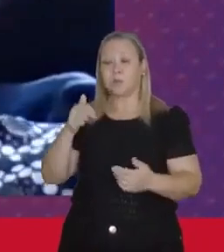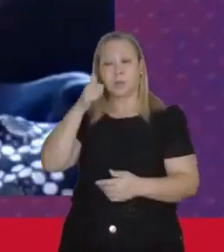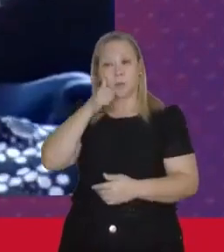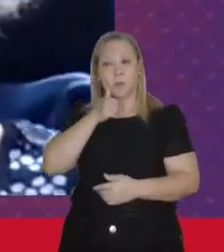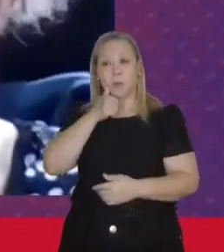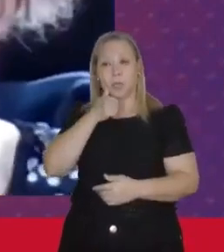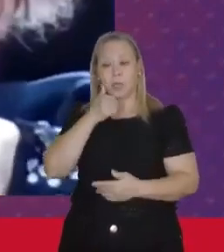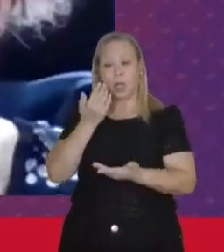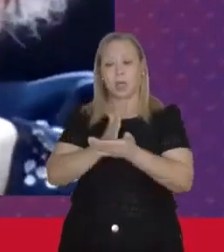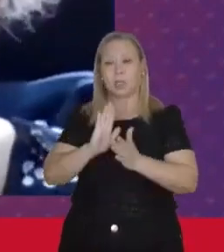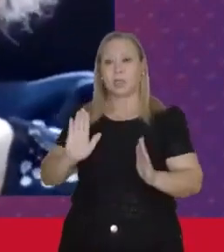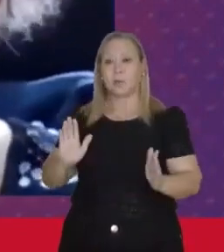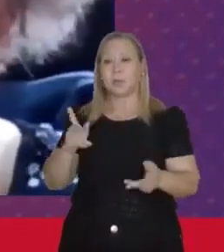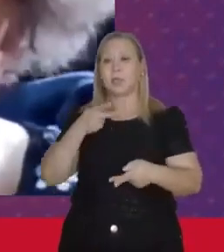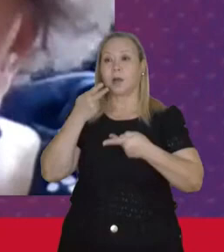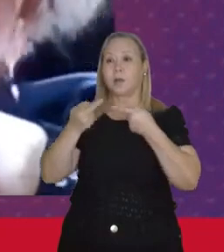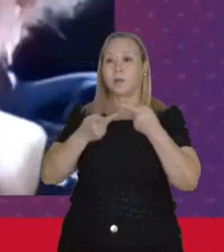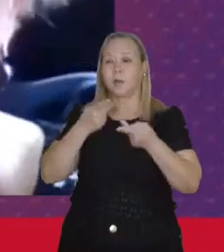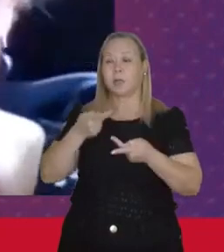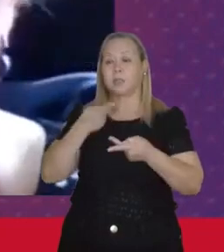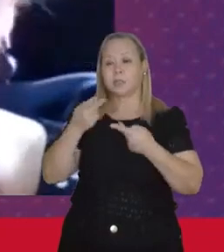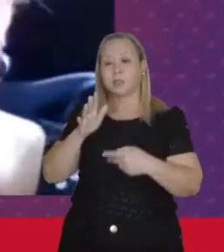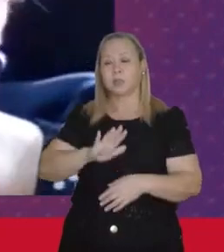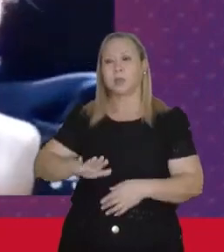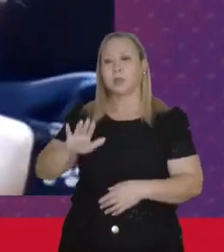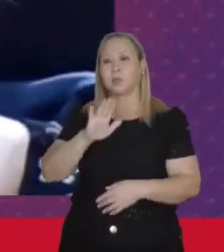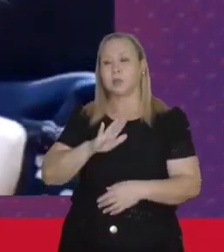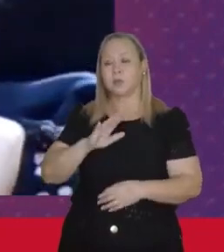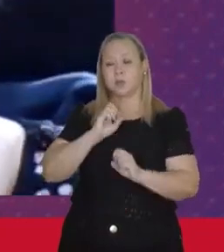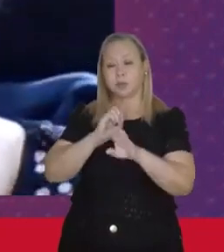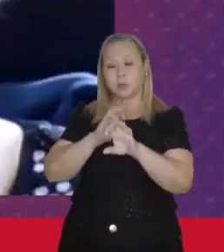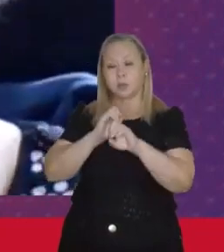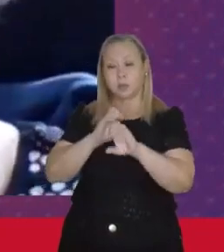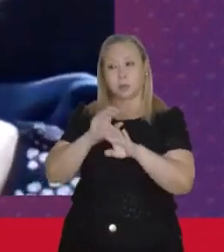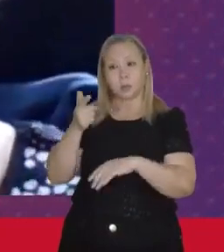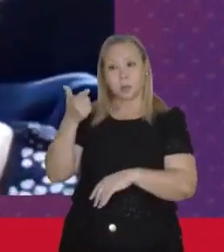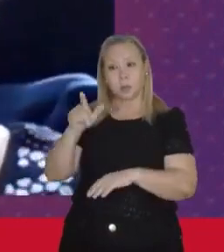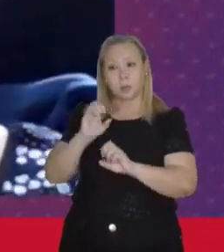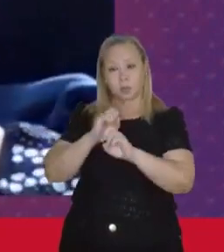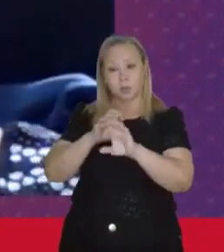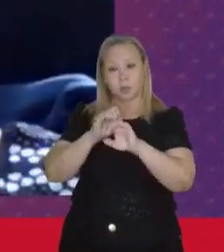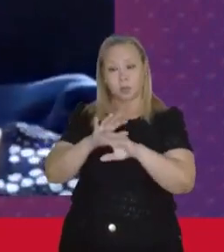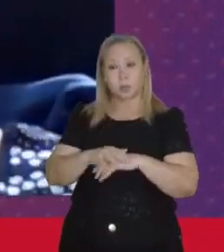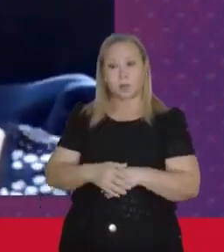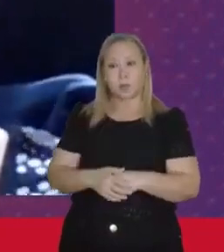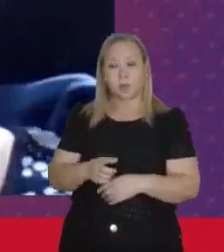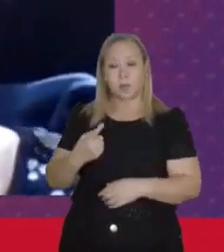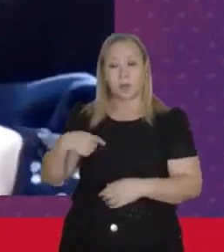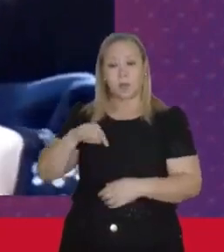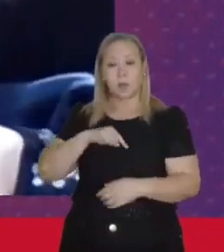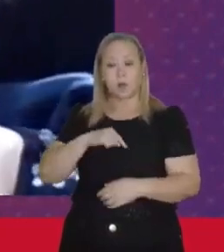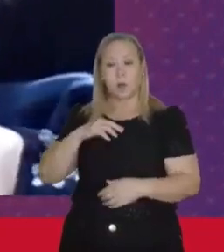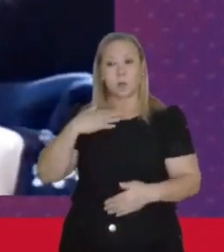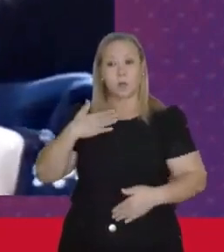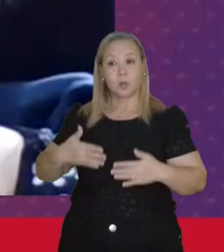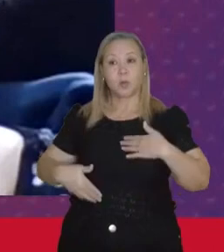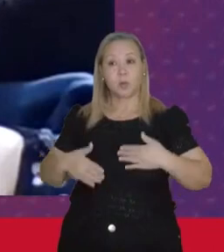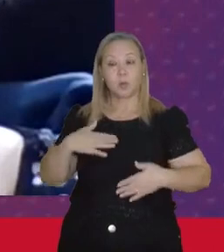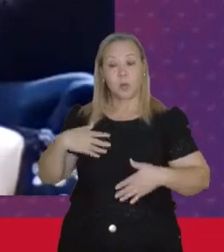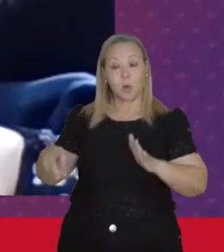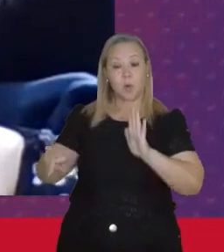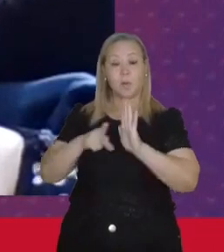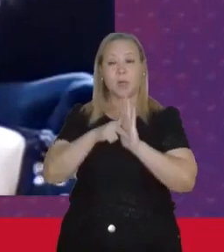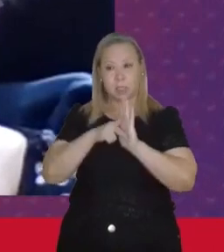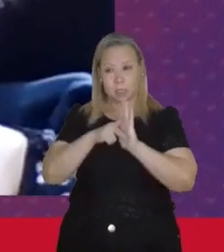Então, eu termino aqui dizendo, como em todas as outras aulas, nosso corpo nos pertence.